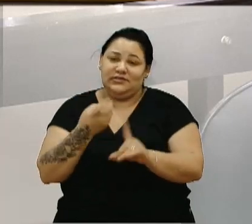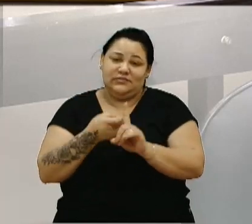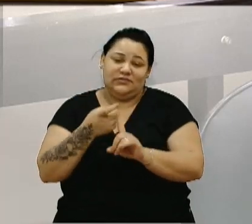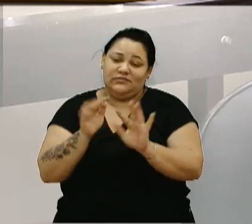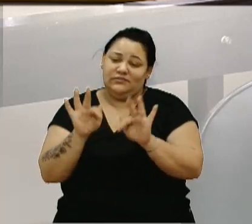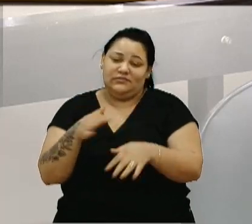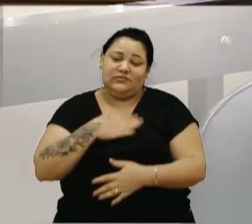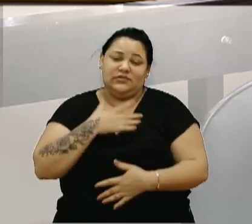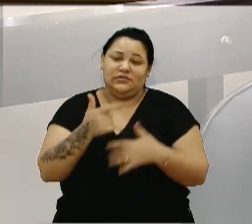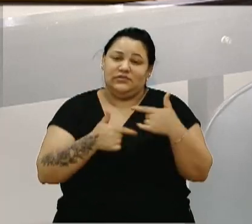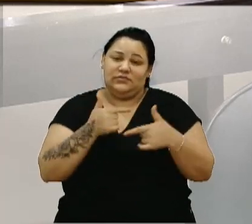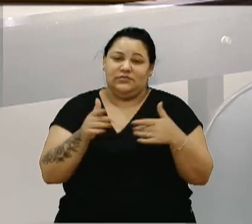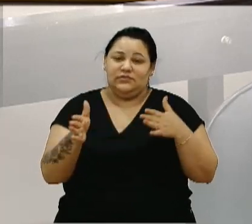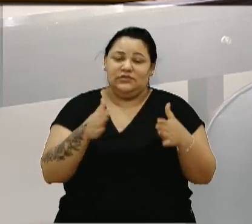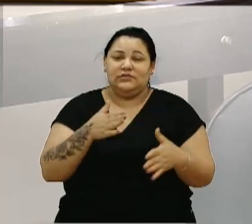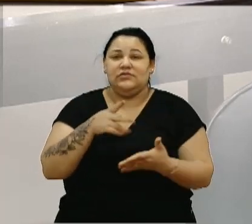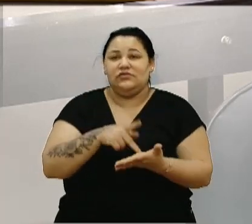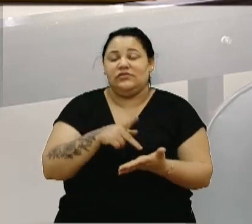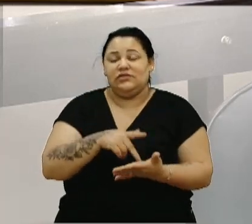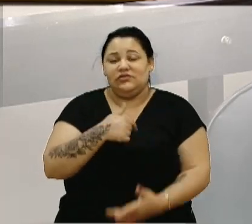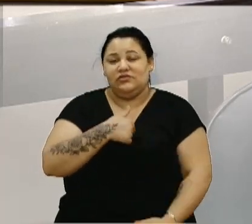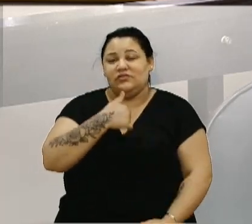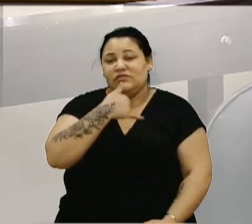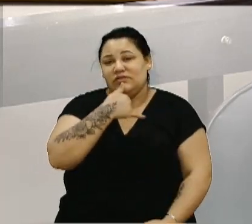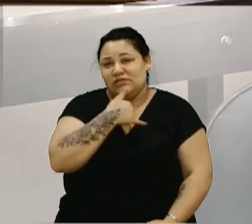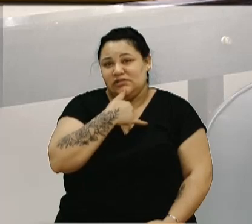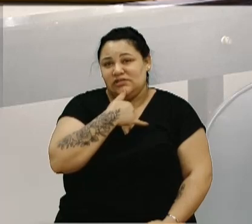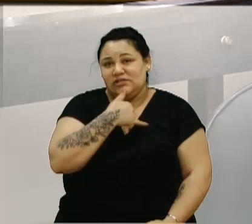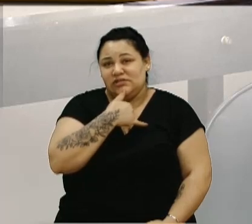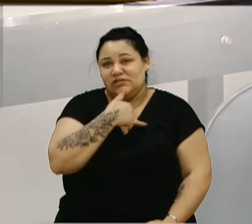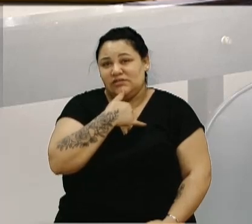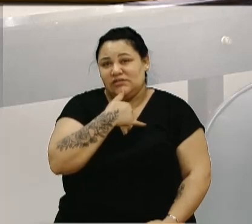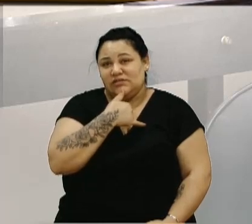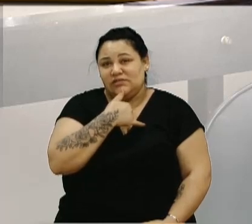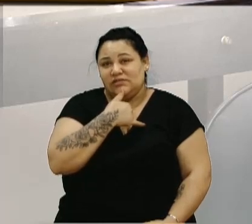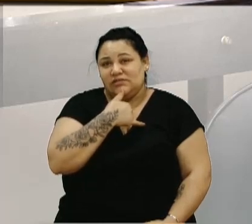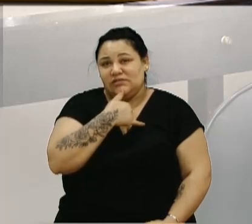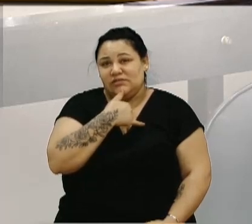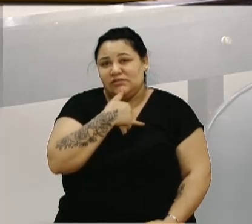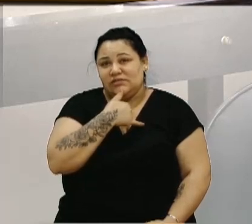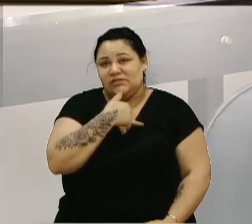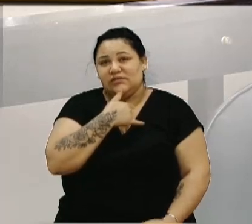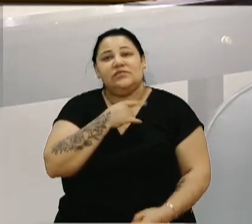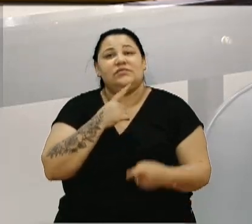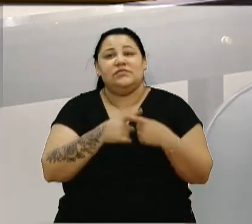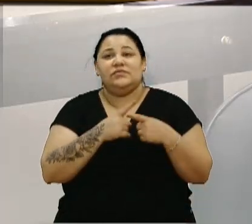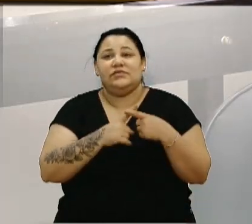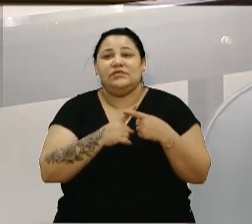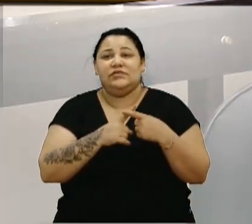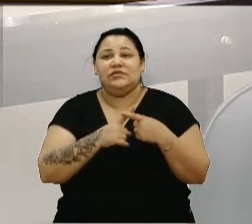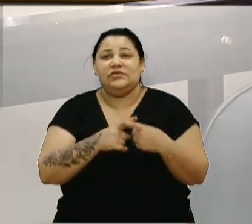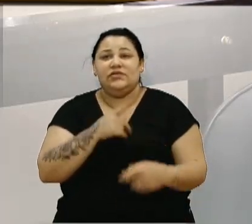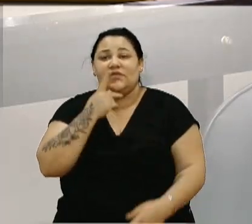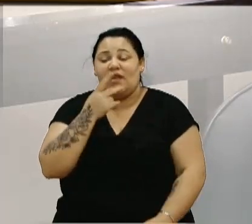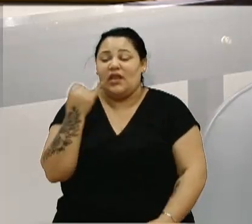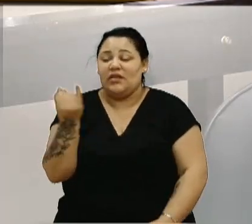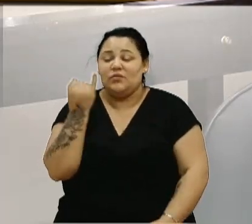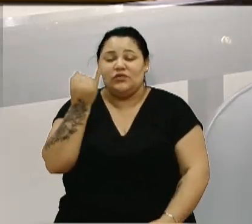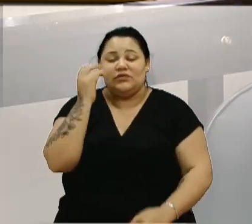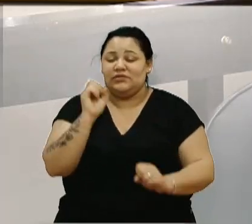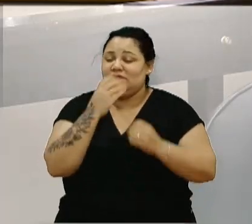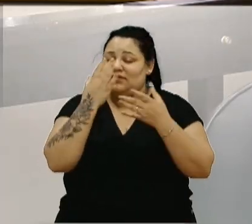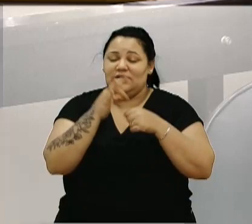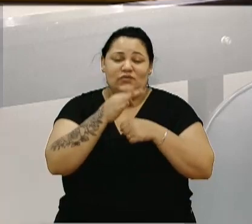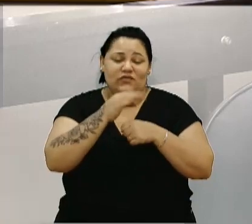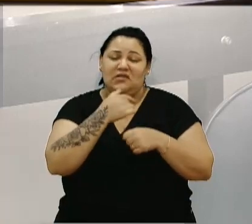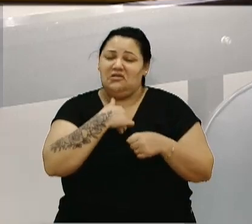eu, sinceramente, fico triste quando a gente coloca a importância da Festa da Uva, eu me dou com todo mundo aqui